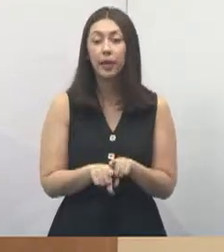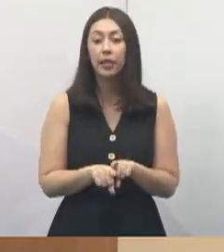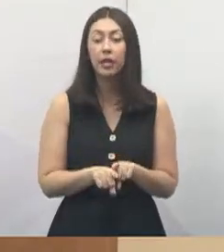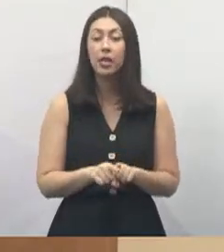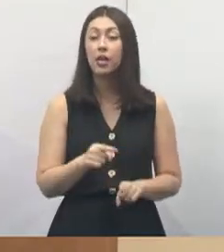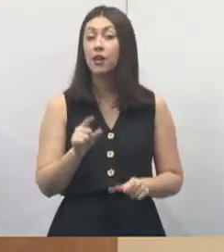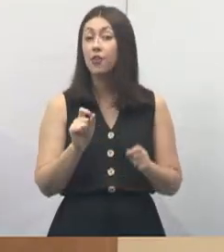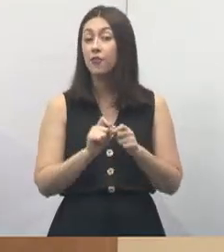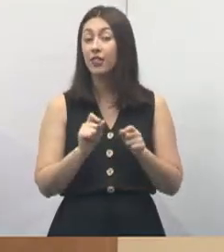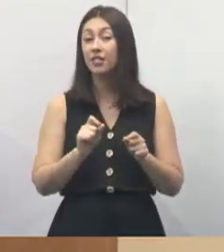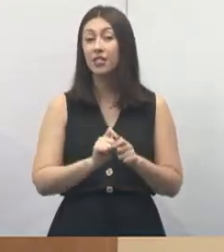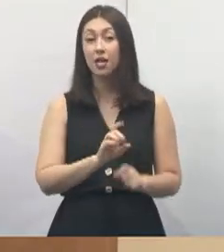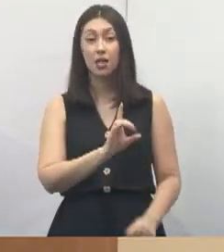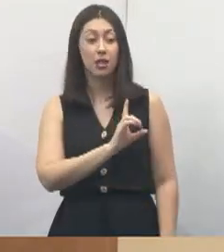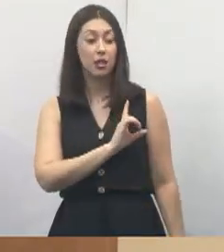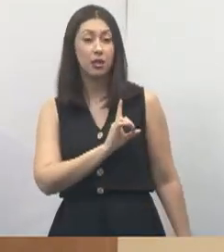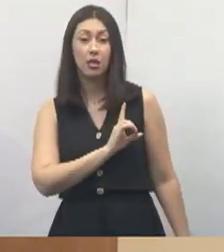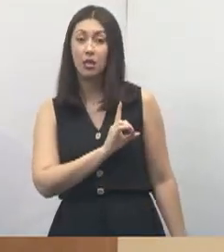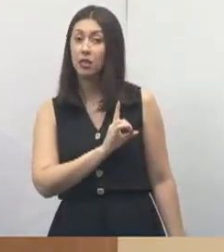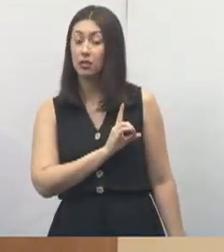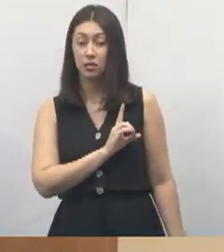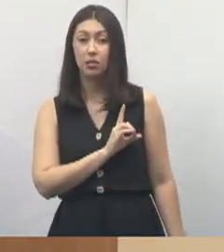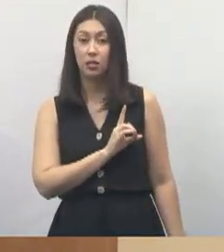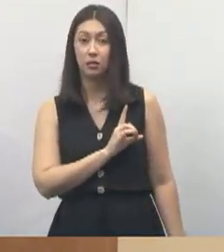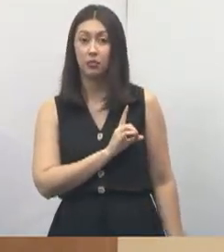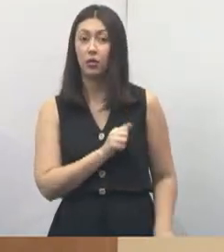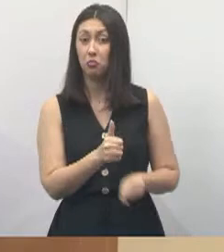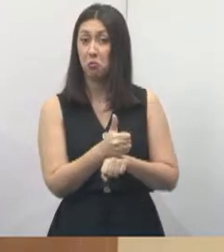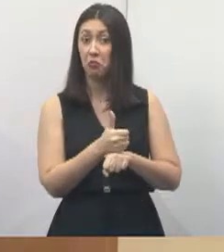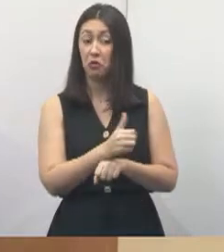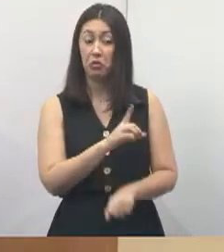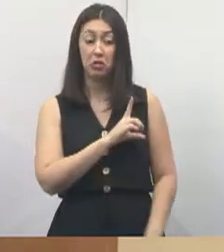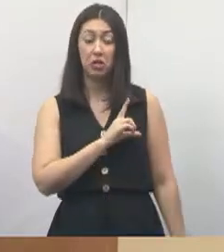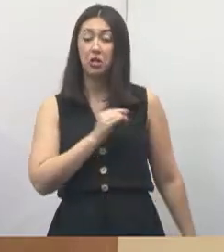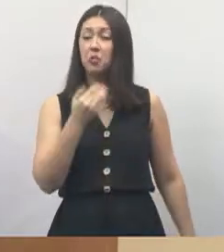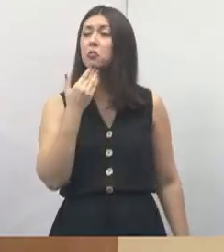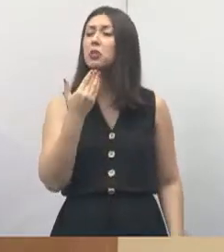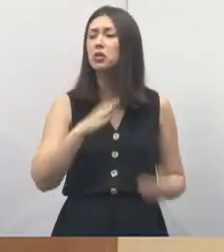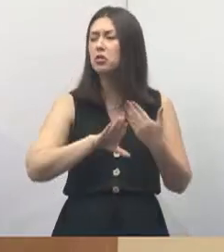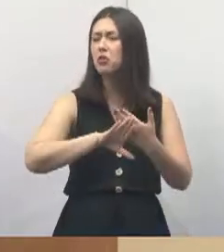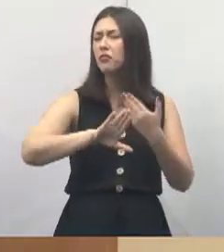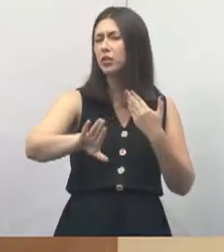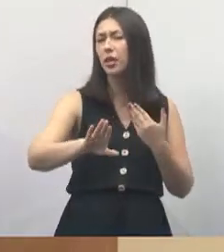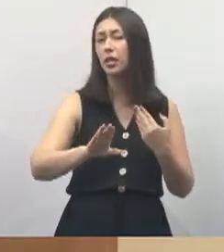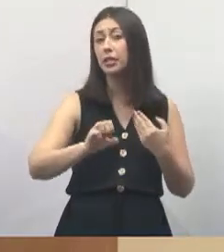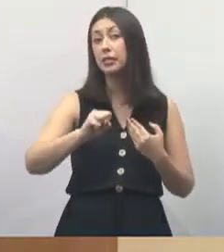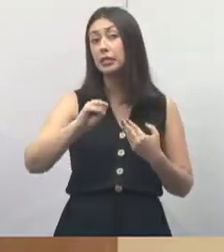própria delegacia, a pedido do próprio delegado, em situação de risco.